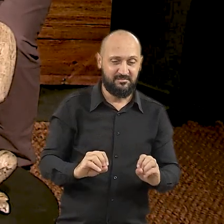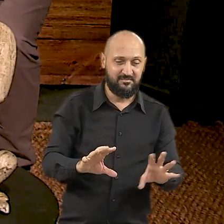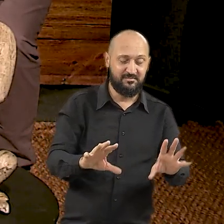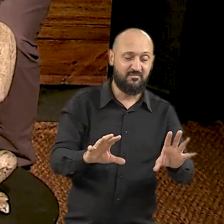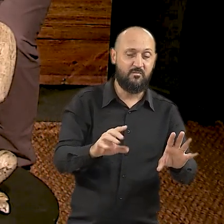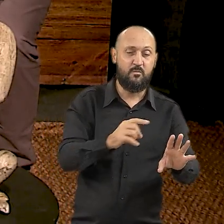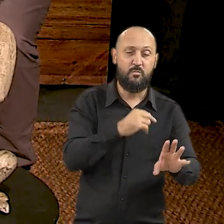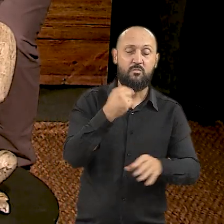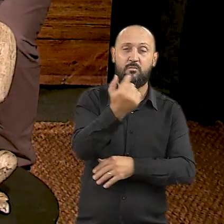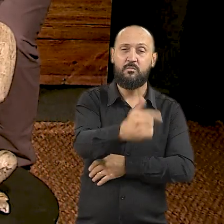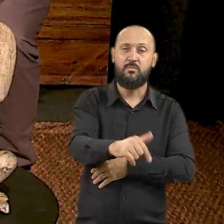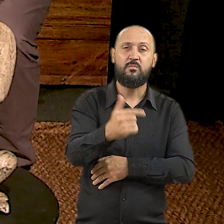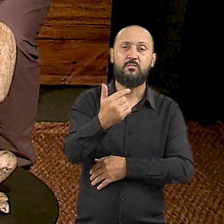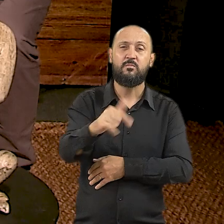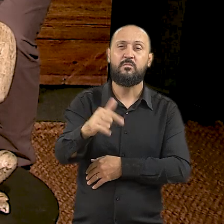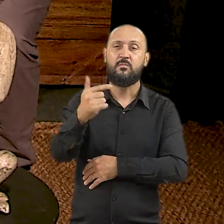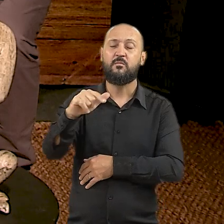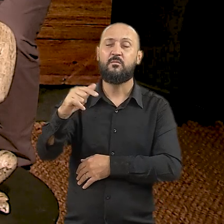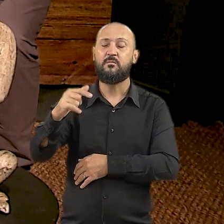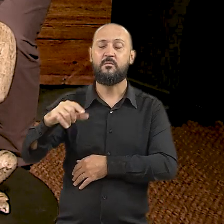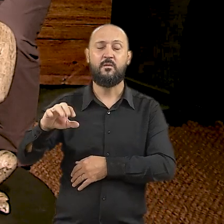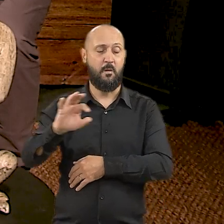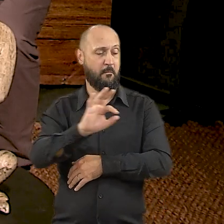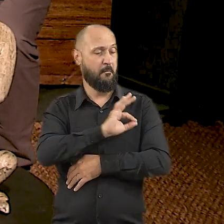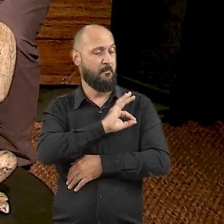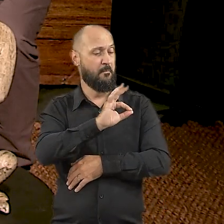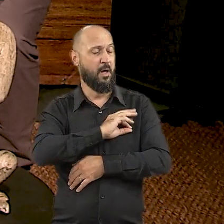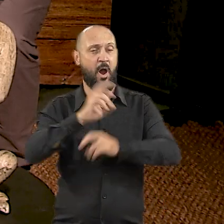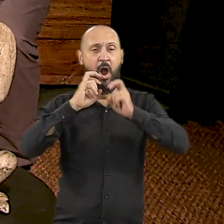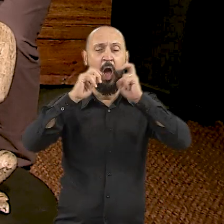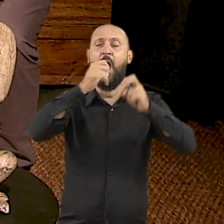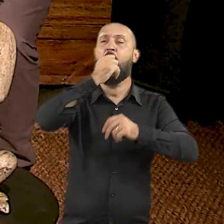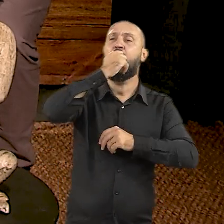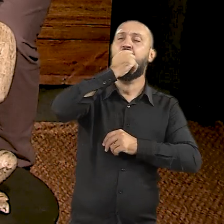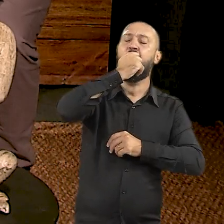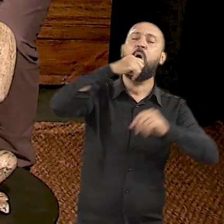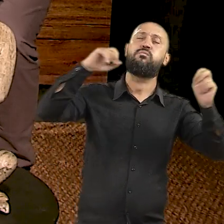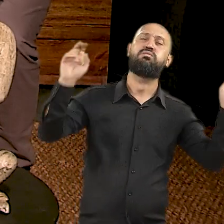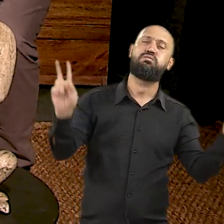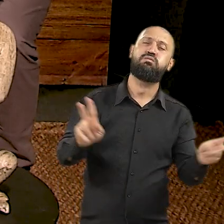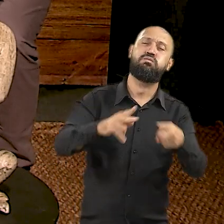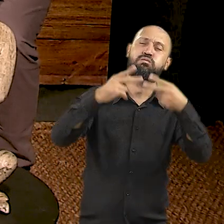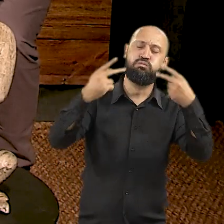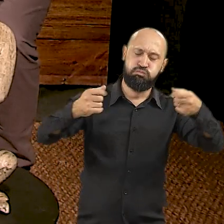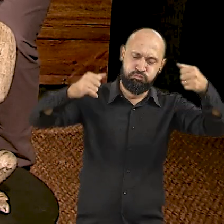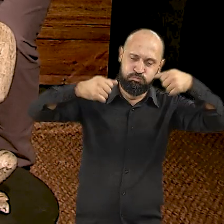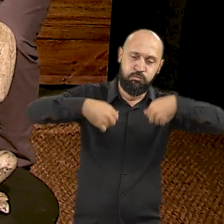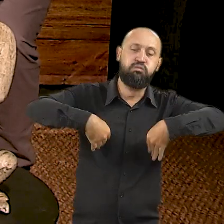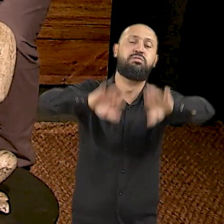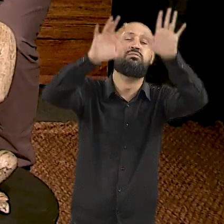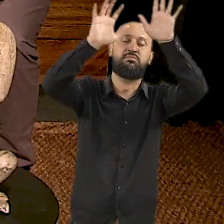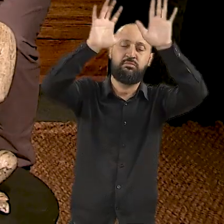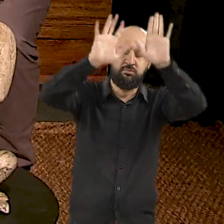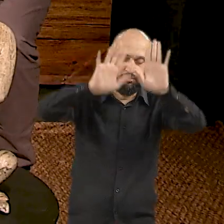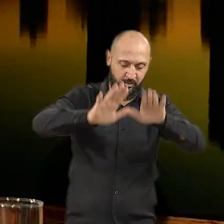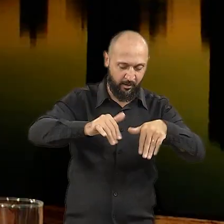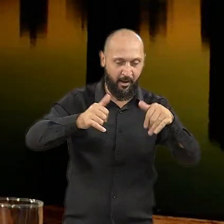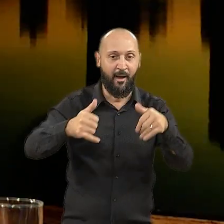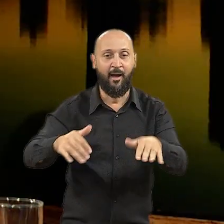sem morte. O guarda apita, a vida grita, o vento agita o pó do